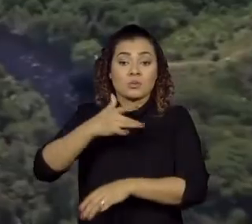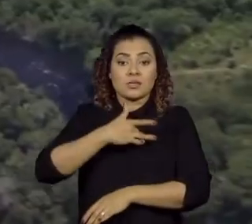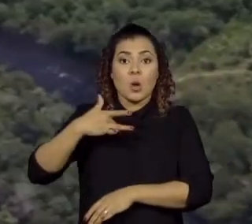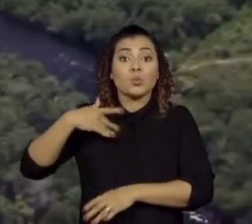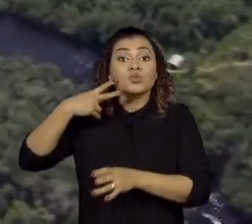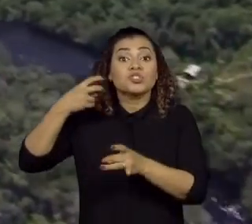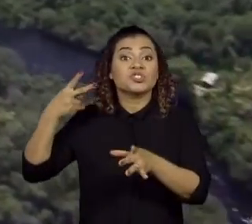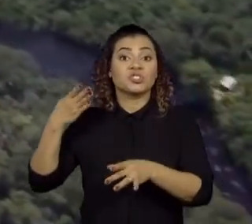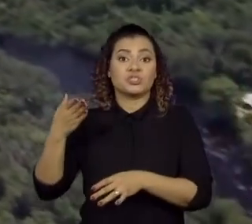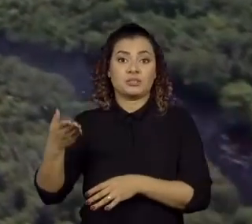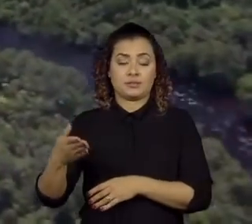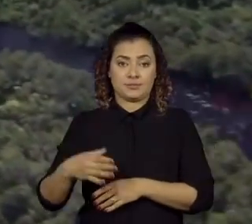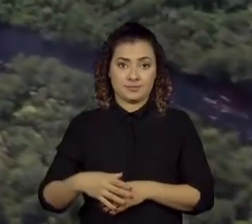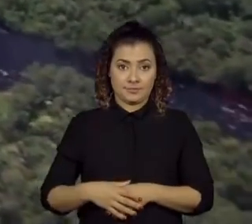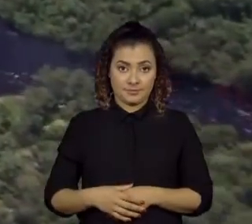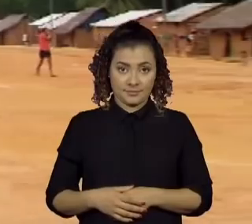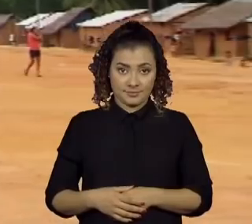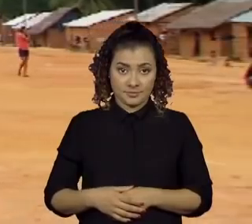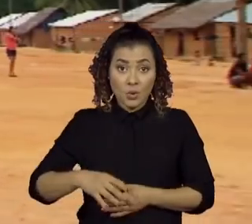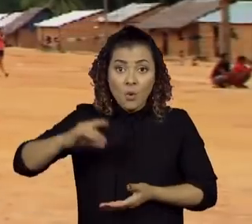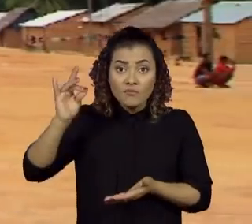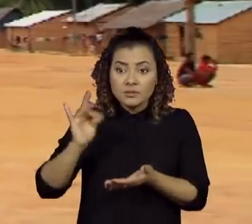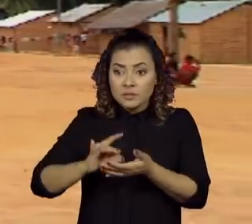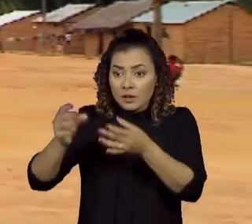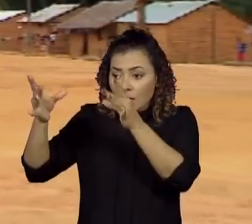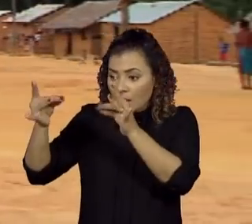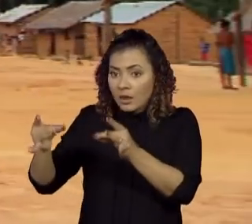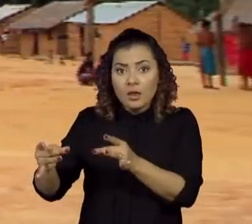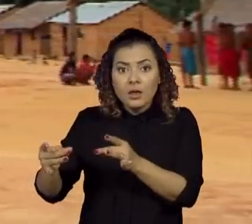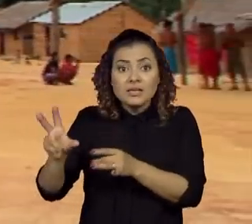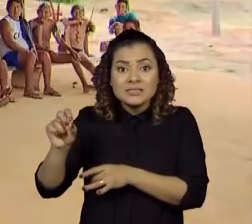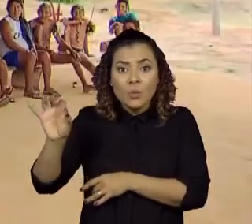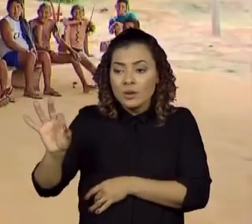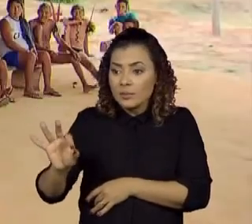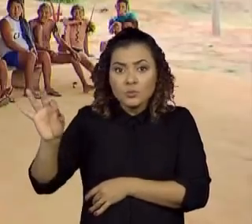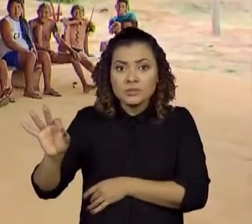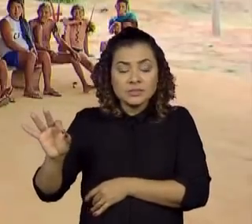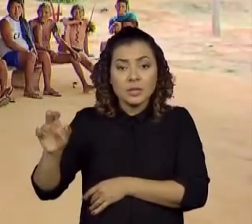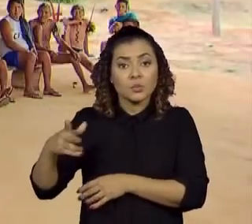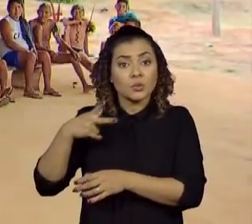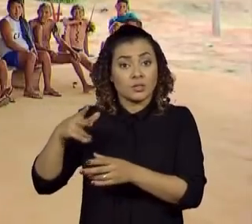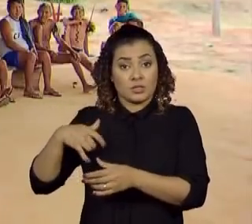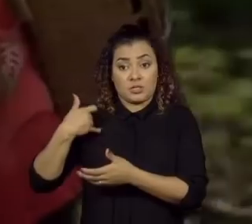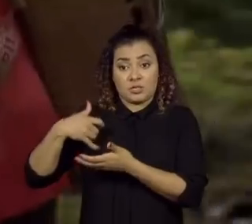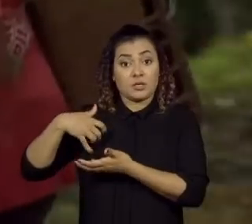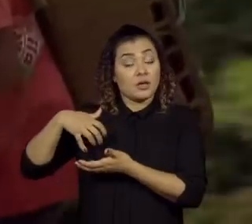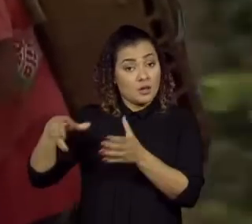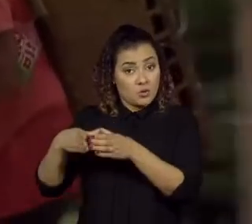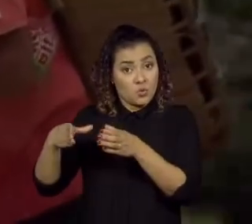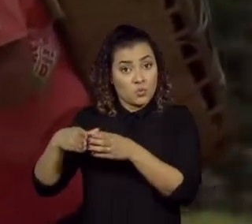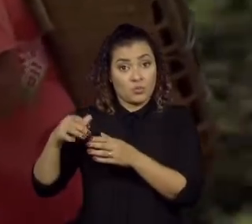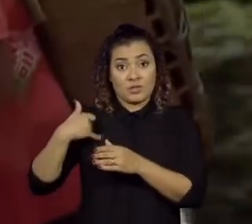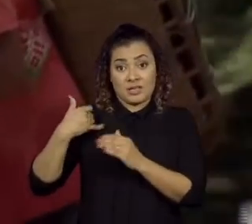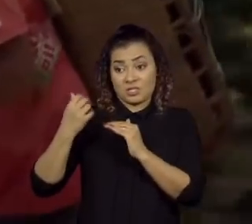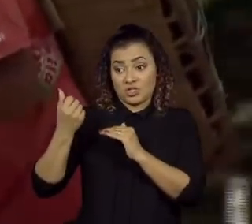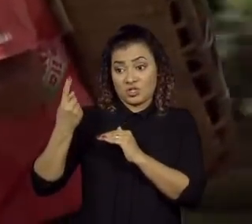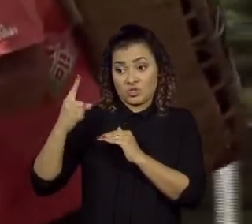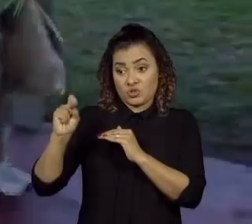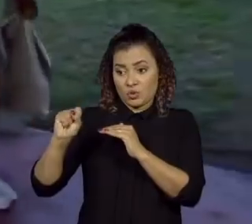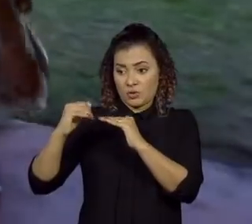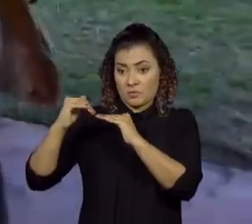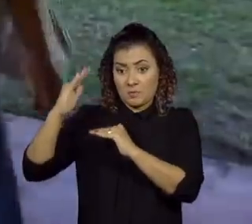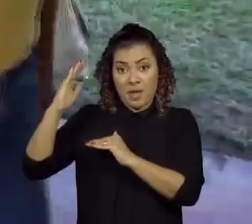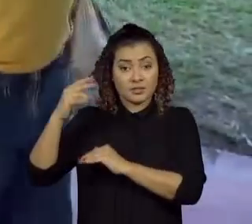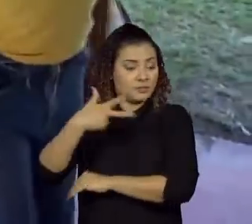Indígena. Dados oficiais mostram que menos da metade dos indígenas maiores de 18 anos da terra